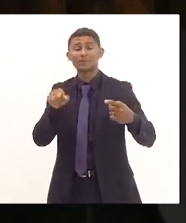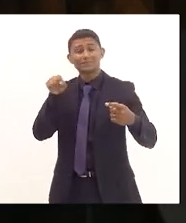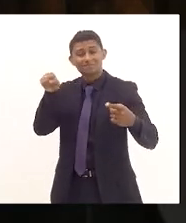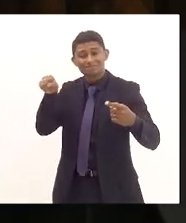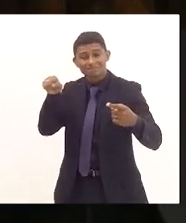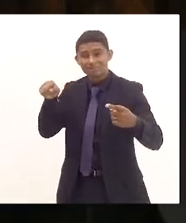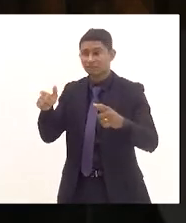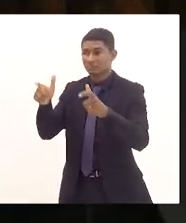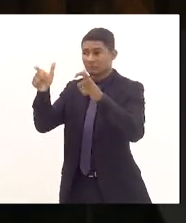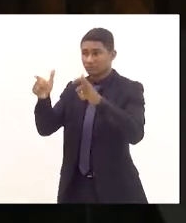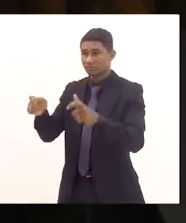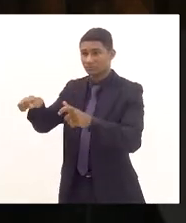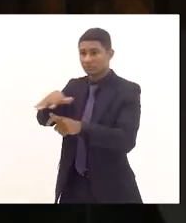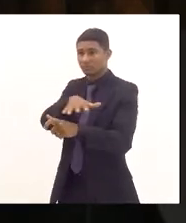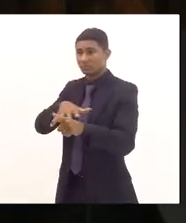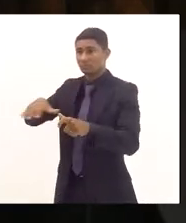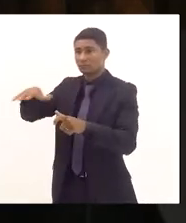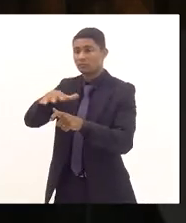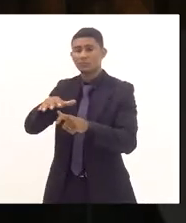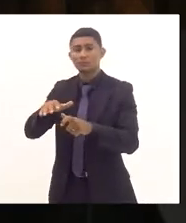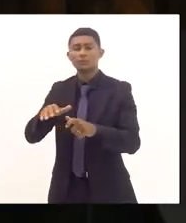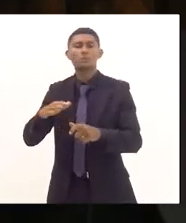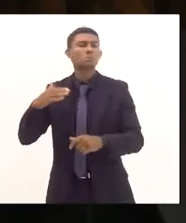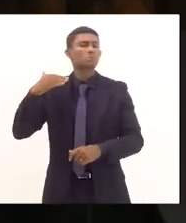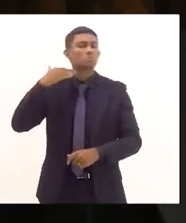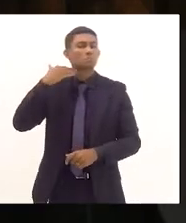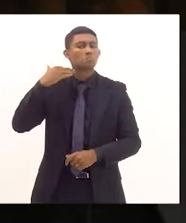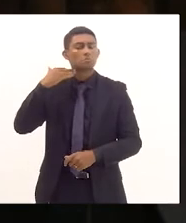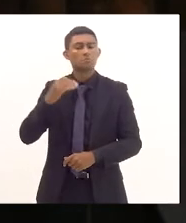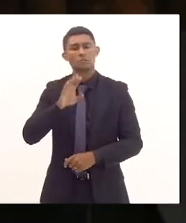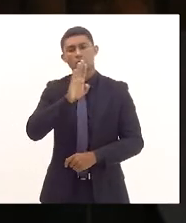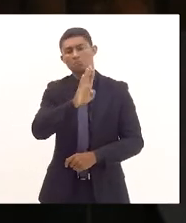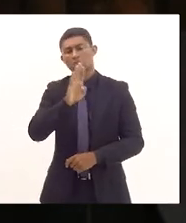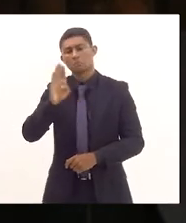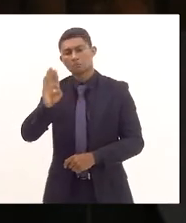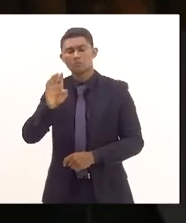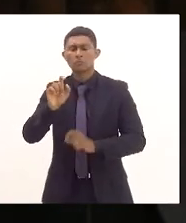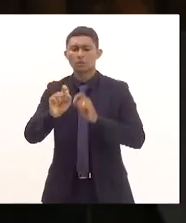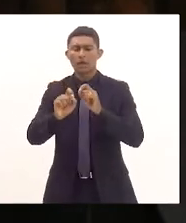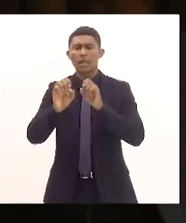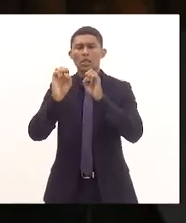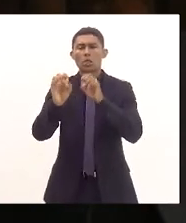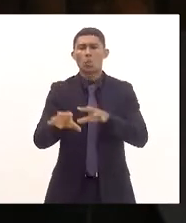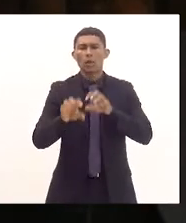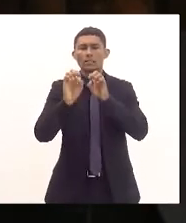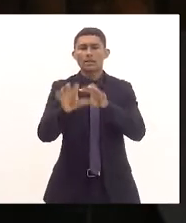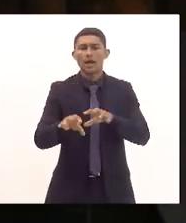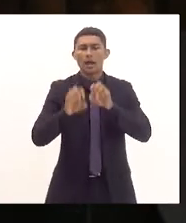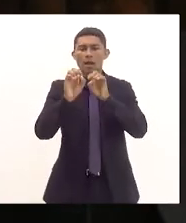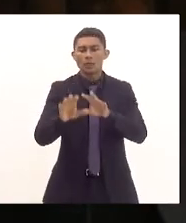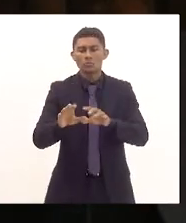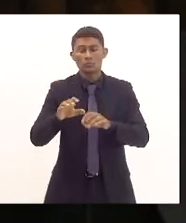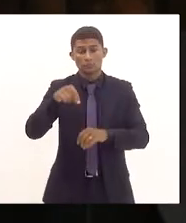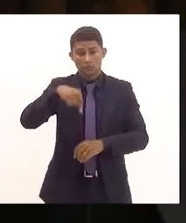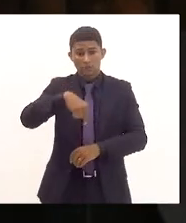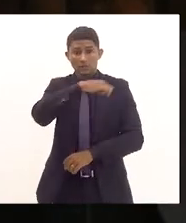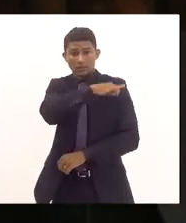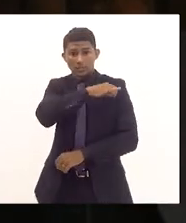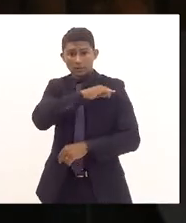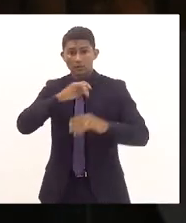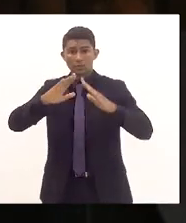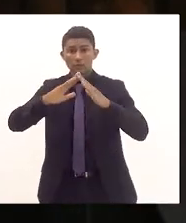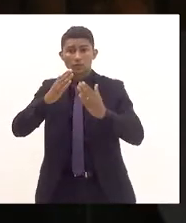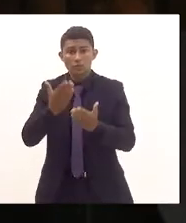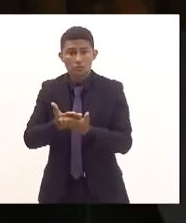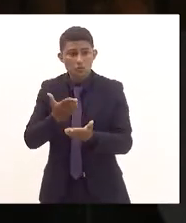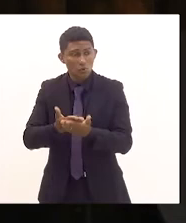prestado pelo Banco do Brasil com educação carioca quais escolas municipais do Rio de Janeiro